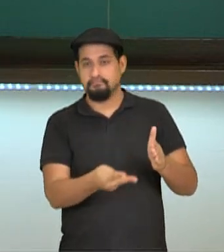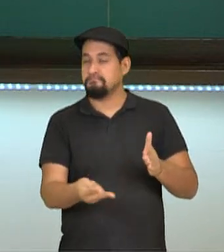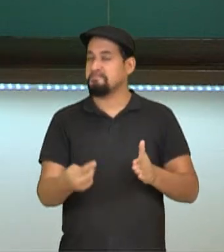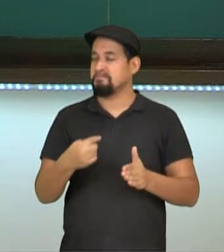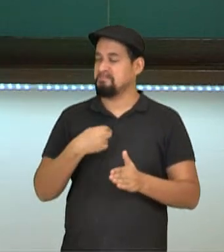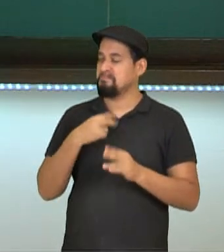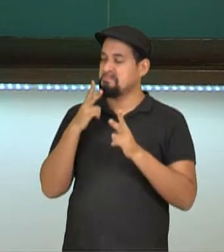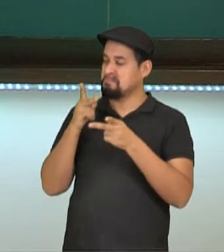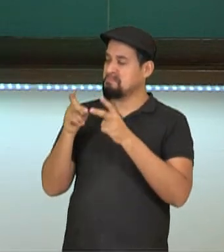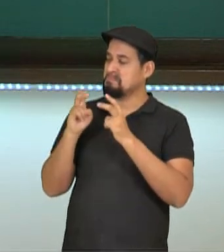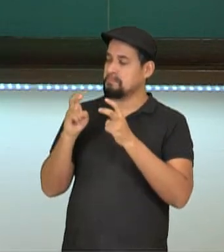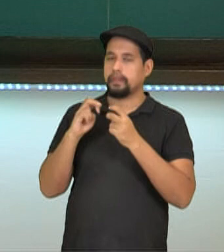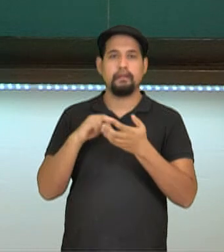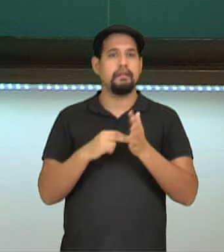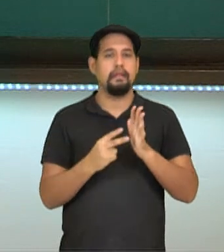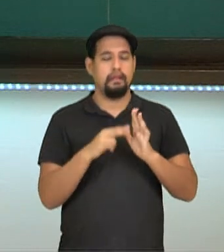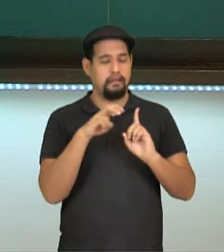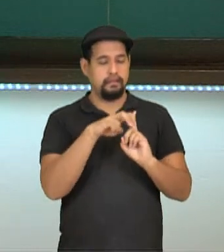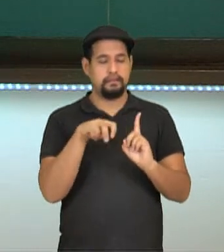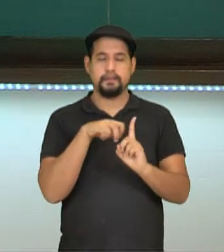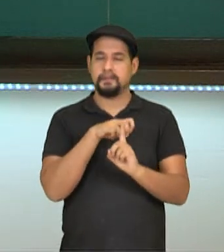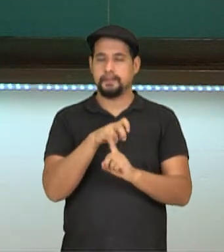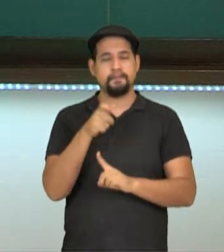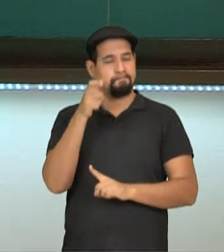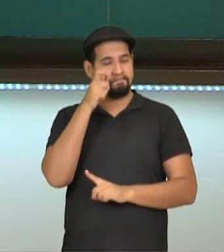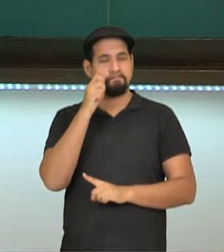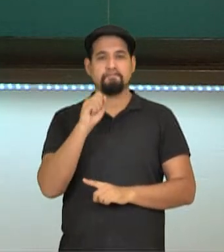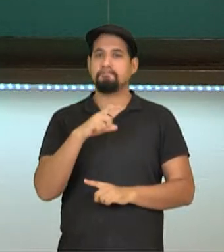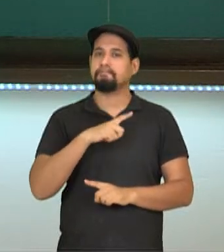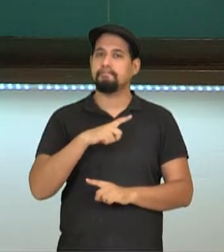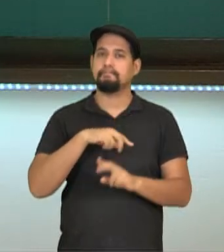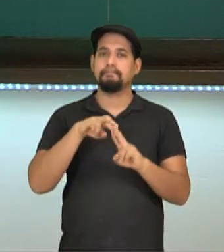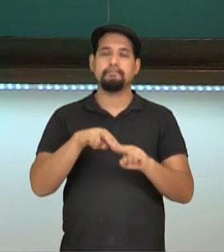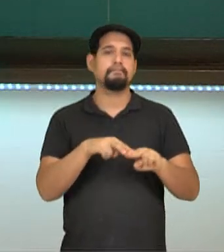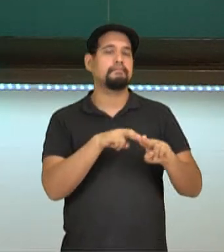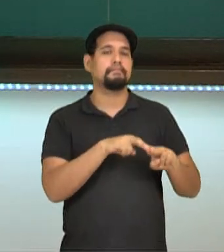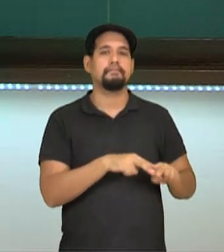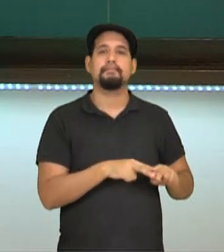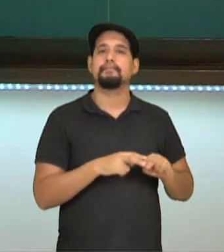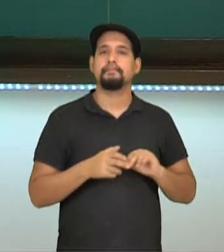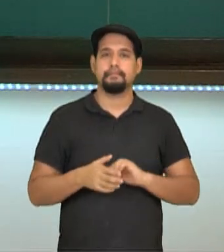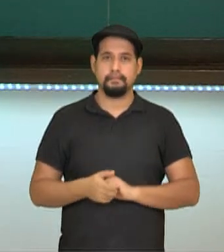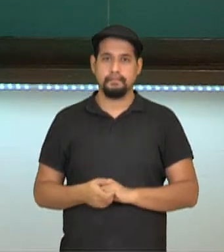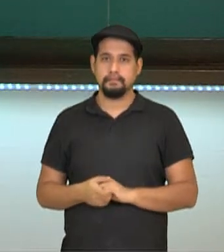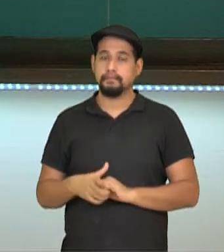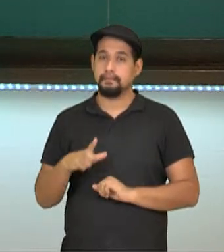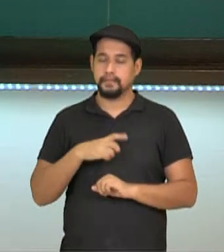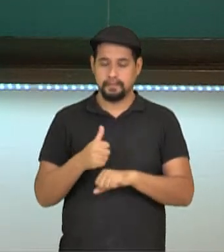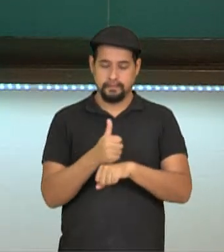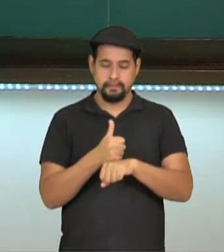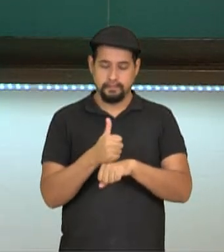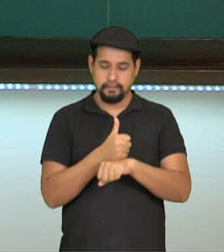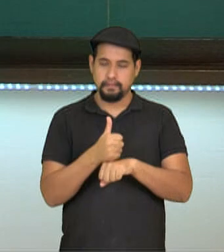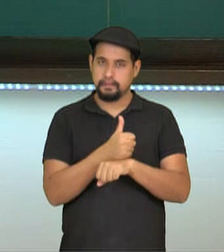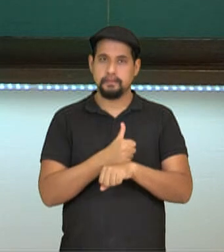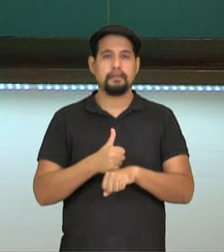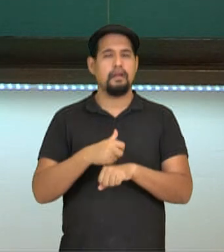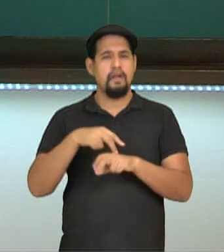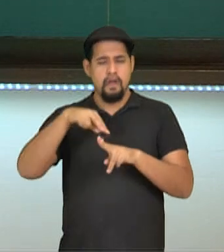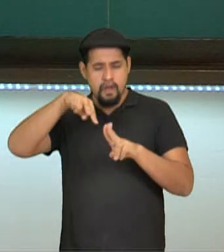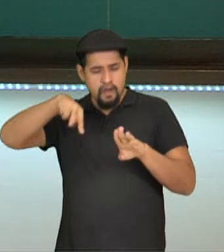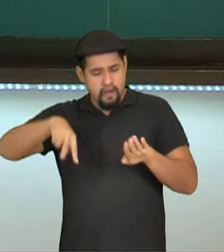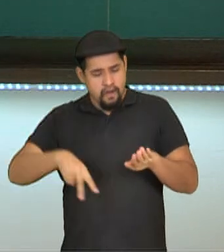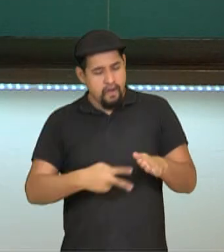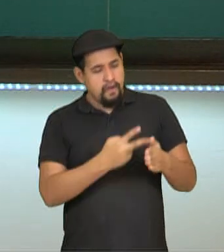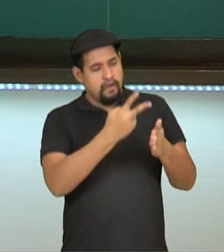particularmente acho que essa é a modalidade mais interessante do skate, né? Aquela que os skatistas voam muito